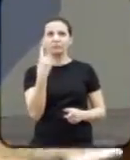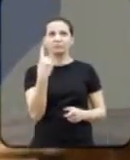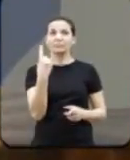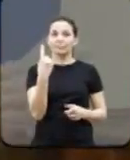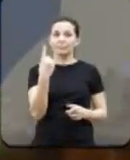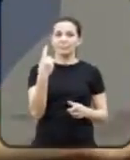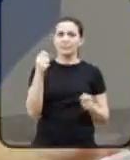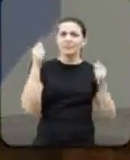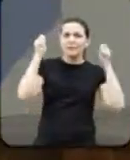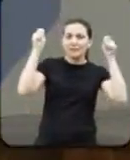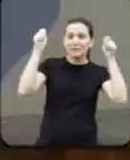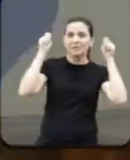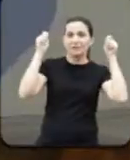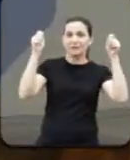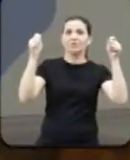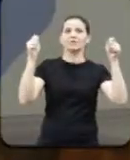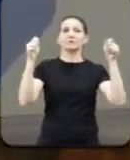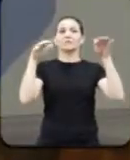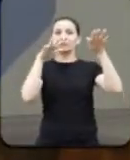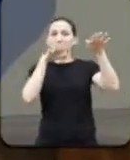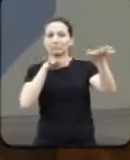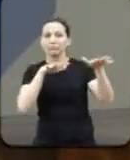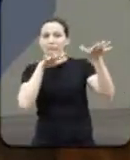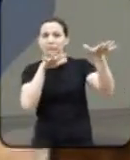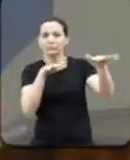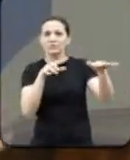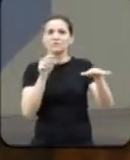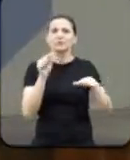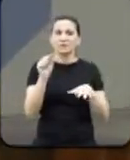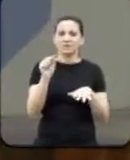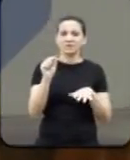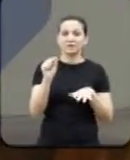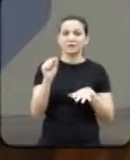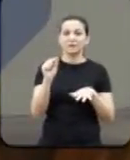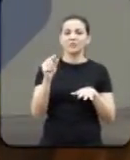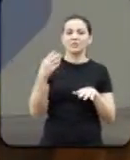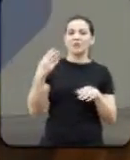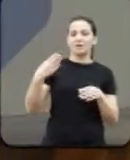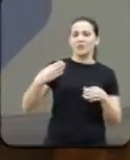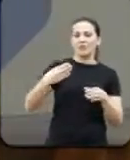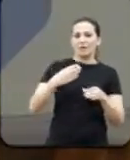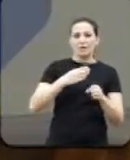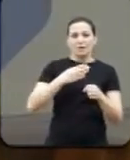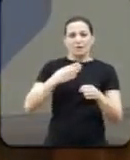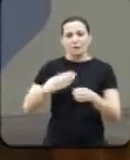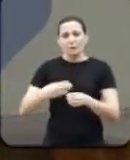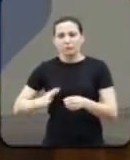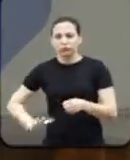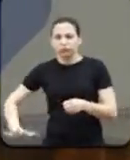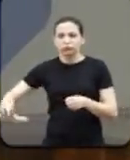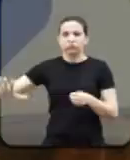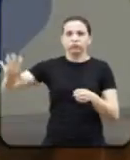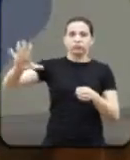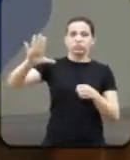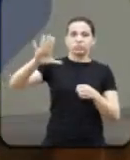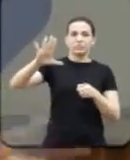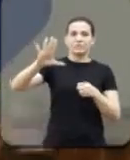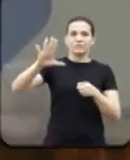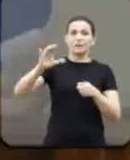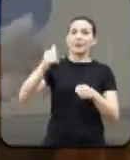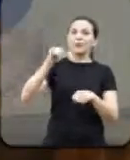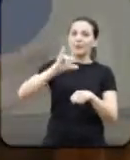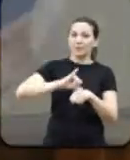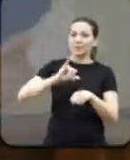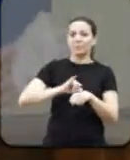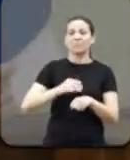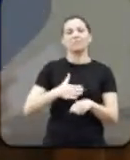começaram a ocorrer protestos, manifestações, e isso na maioria das cidades, principalmente nas cidades grandes. O